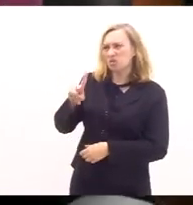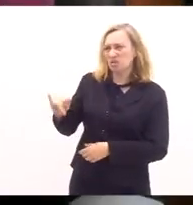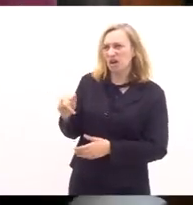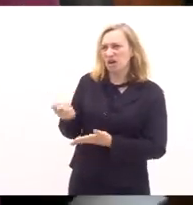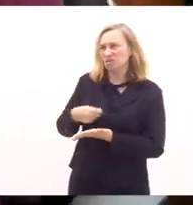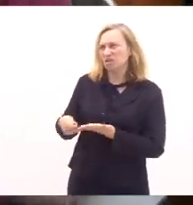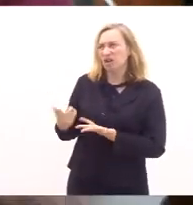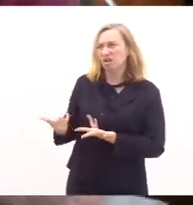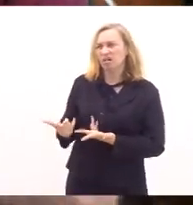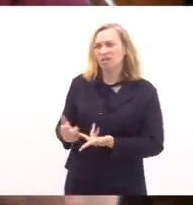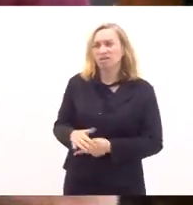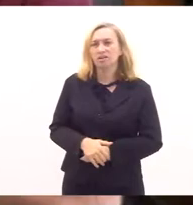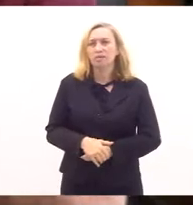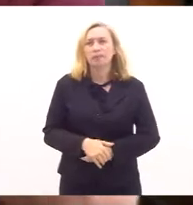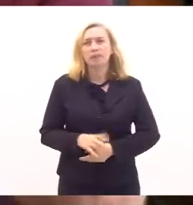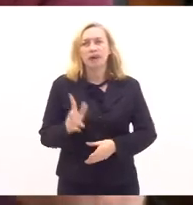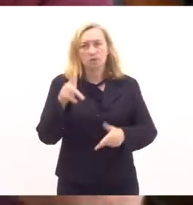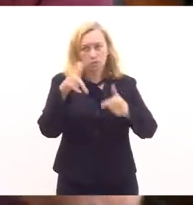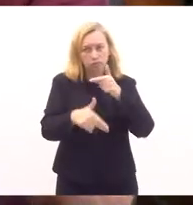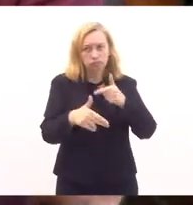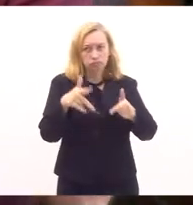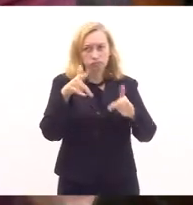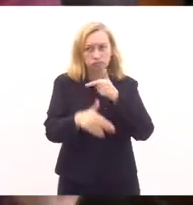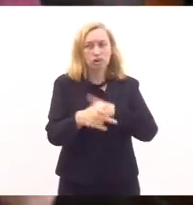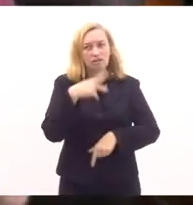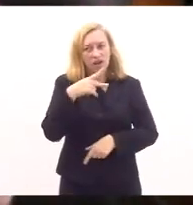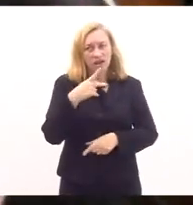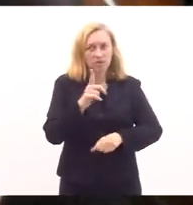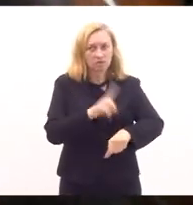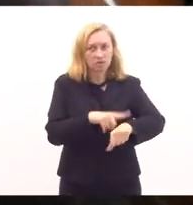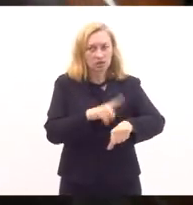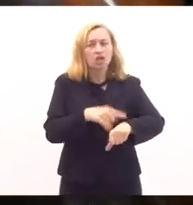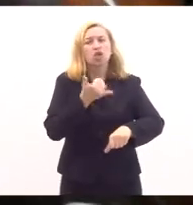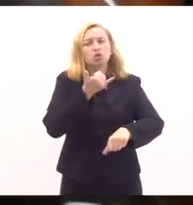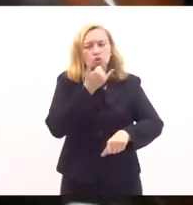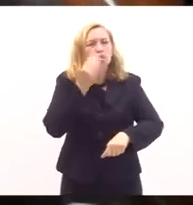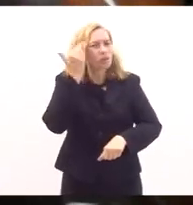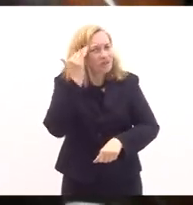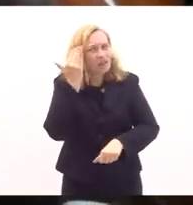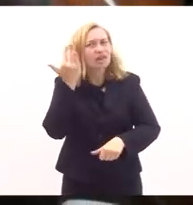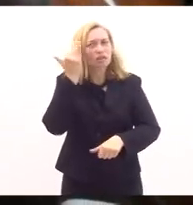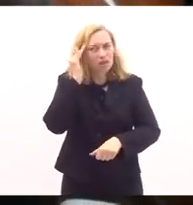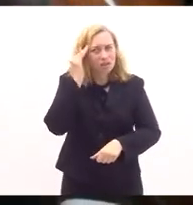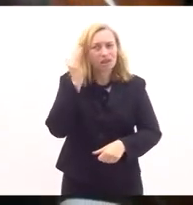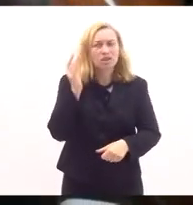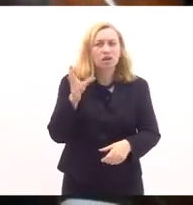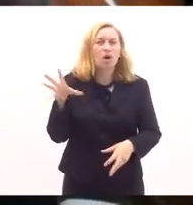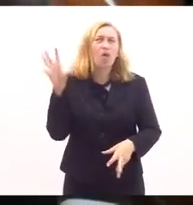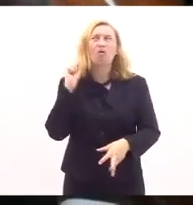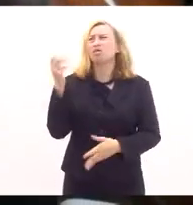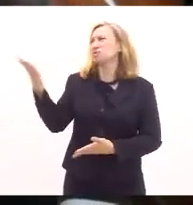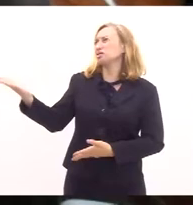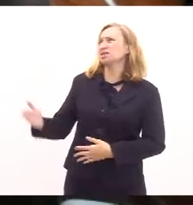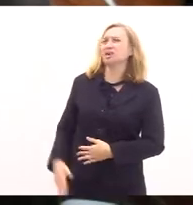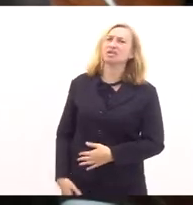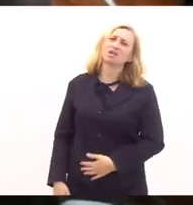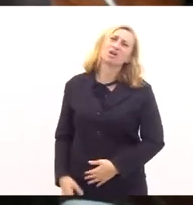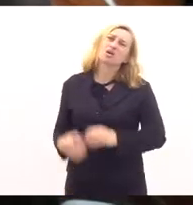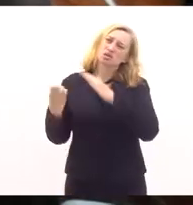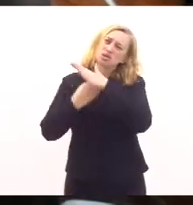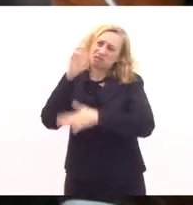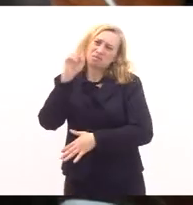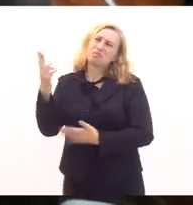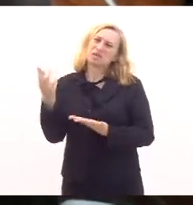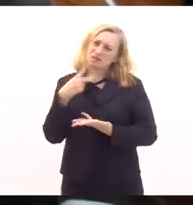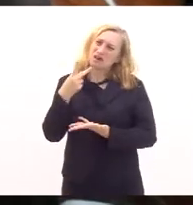cortar vai. A sua fala, querido, porque tá eu preciso mal. Passar... A é gente, eu, a gente... Desculpa, eu entendo. Não, eu escuto entendo. Uma coisa dessa. Eu entendo. O